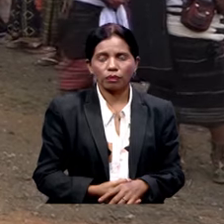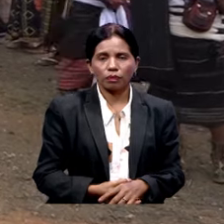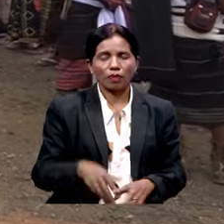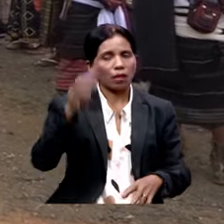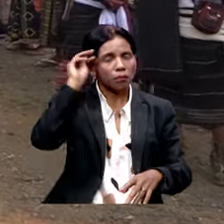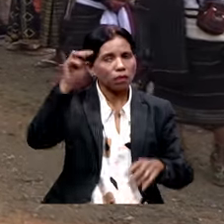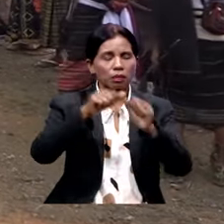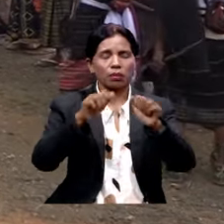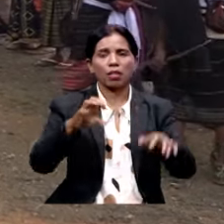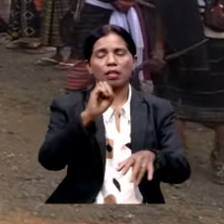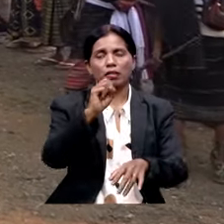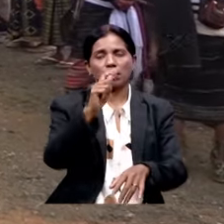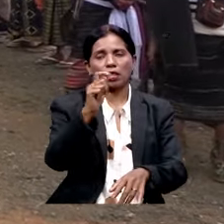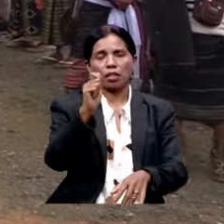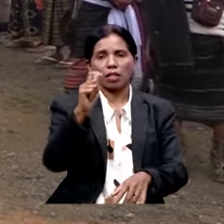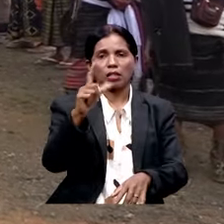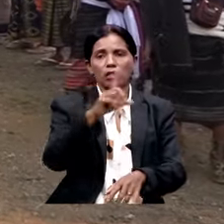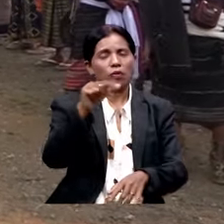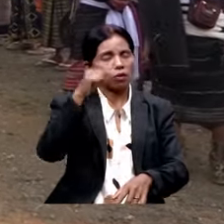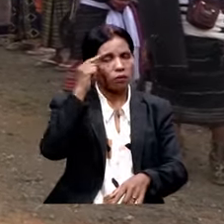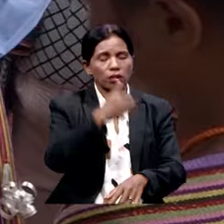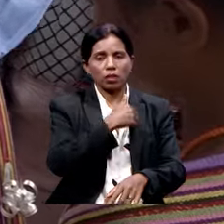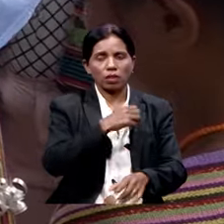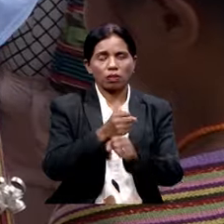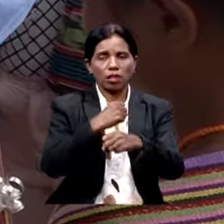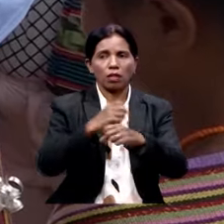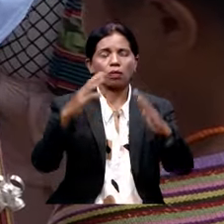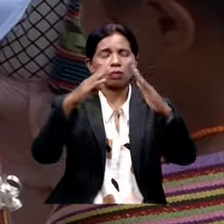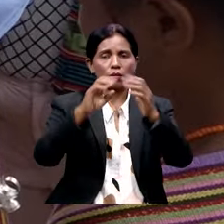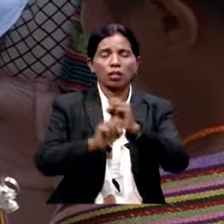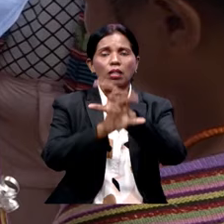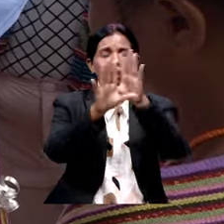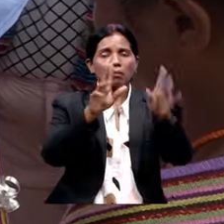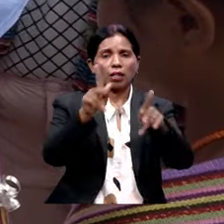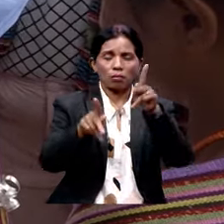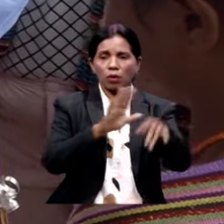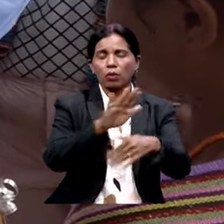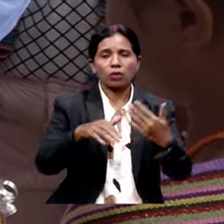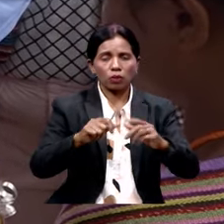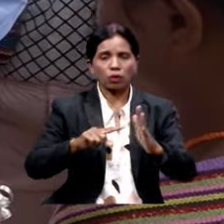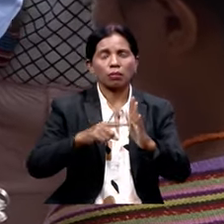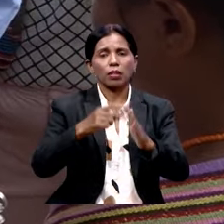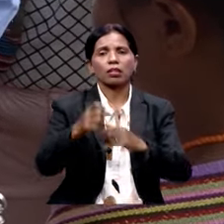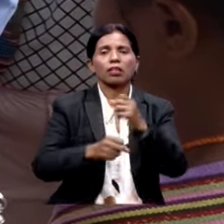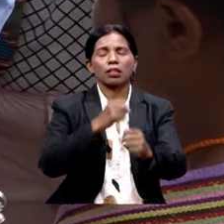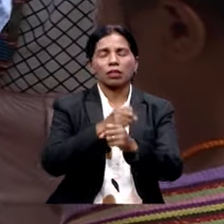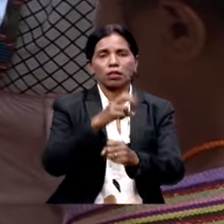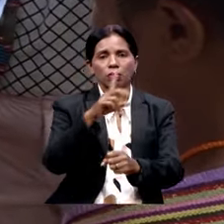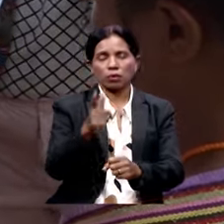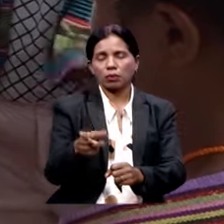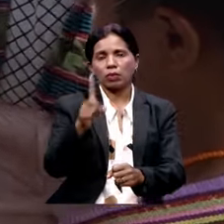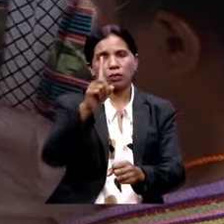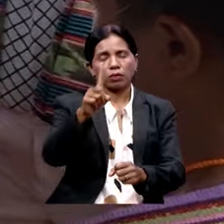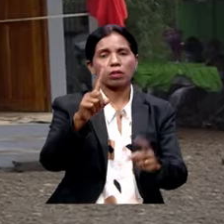Ministro da Administração Estatal afirma que o governo Cidade Bela continua uma na Roma para o povo, também execução orçamento, Rahu Husitinan, Rihun Rua Rua Sinira,